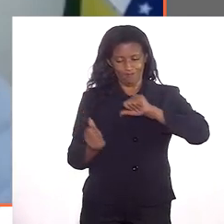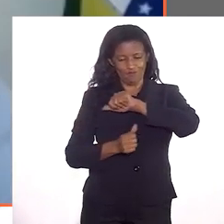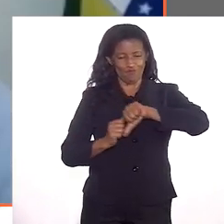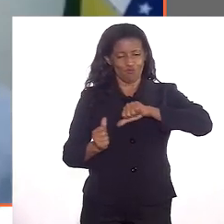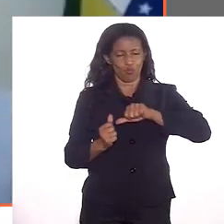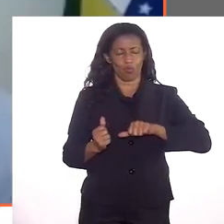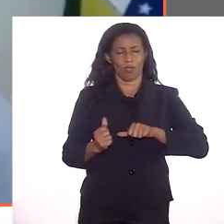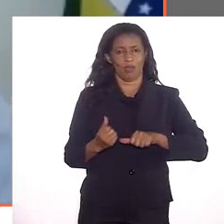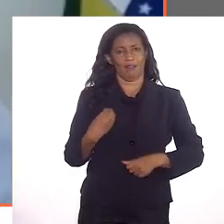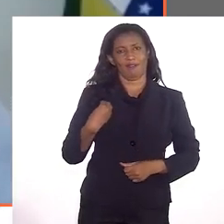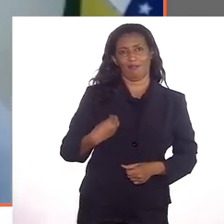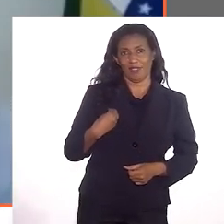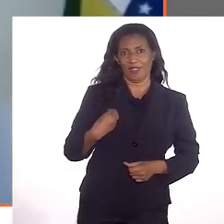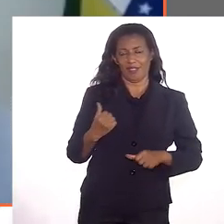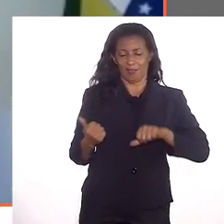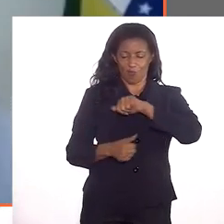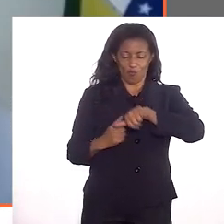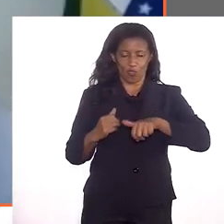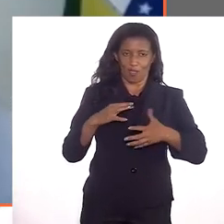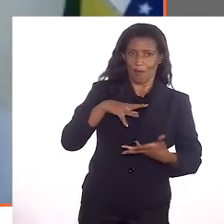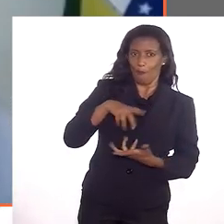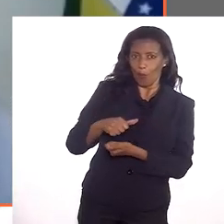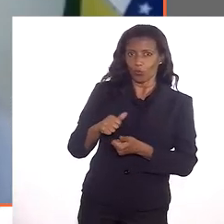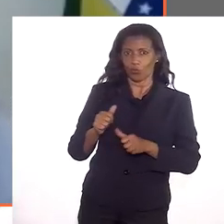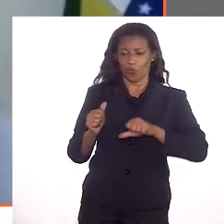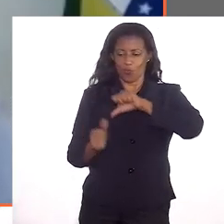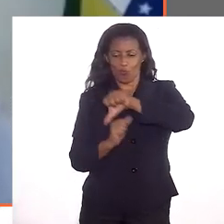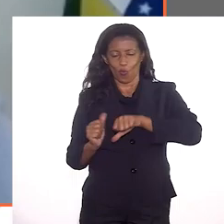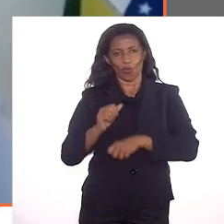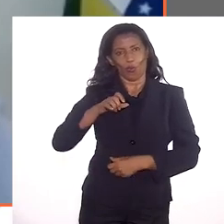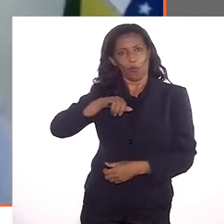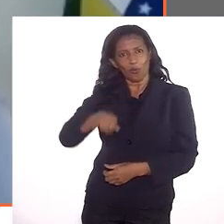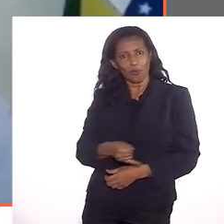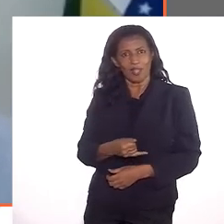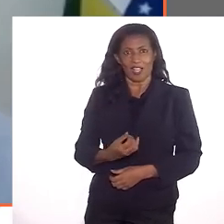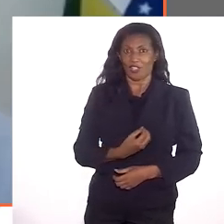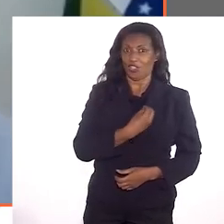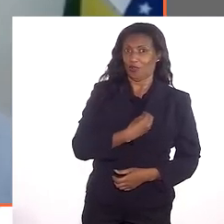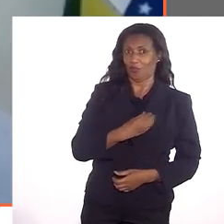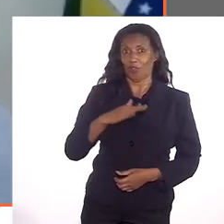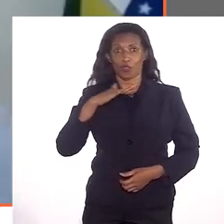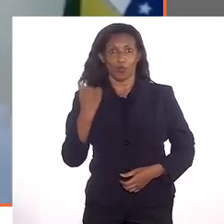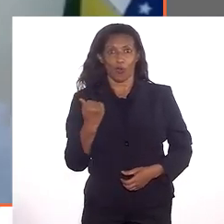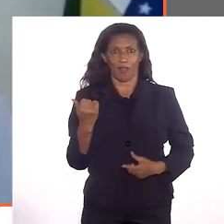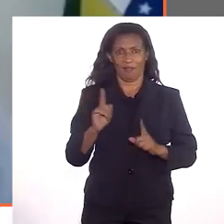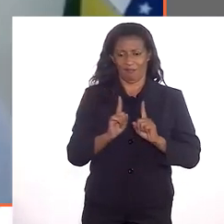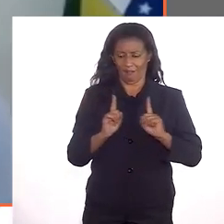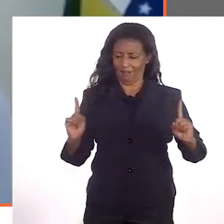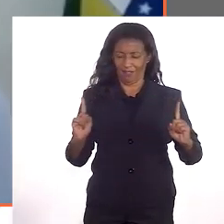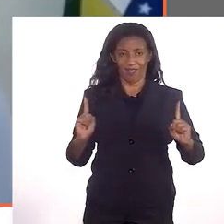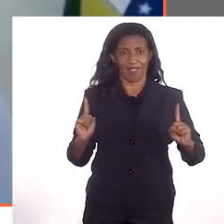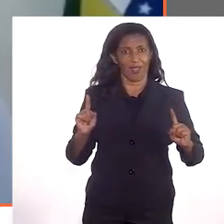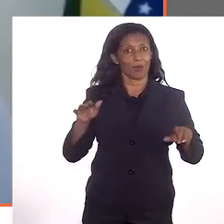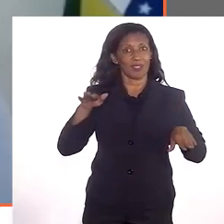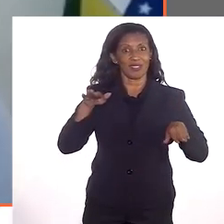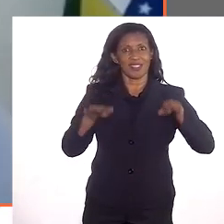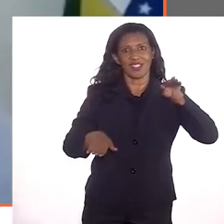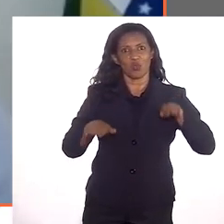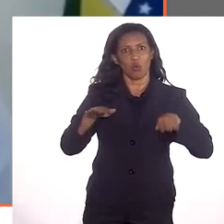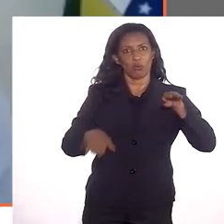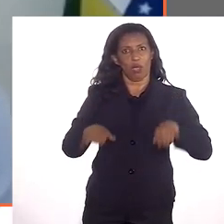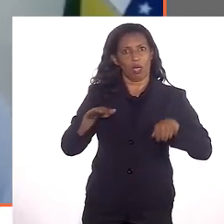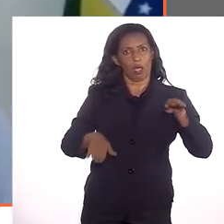muda muito o mundo, muda muita vida, muda muita chance de viver ou de morrer, né? Então, é disso que a gente está falando. É uma